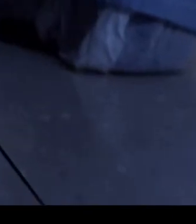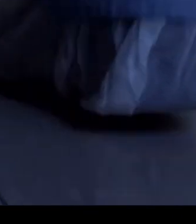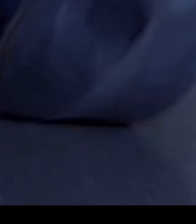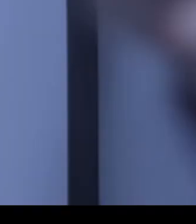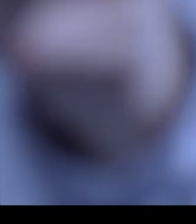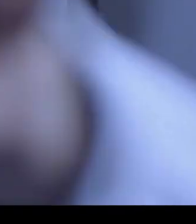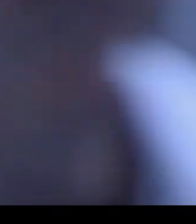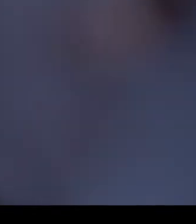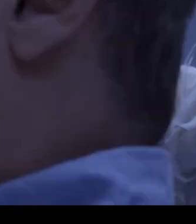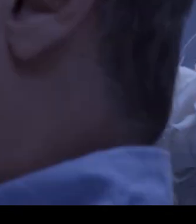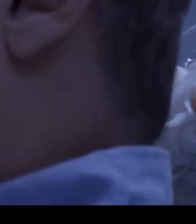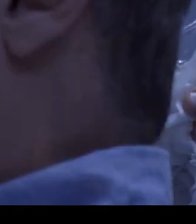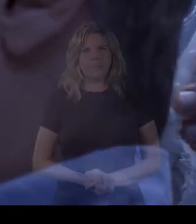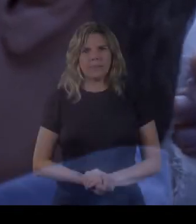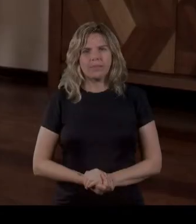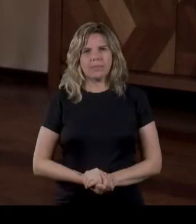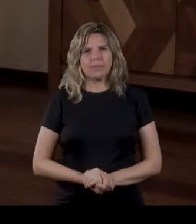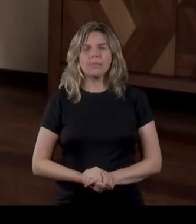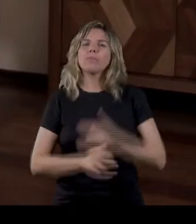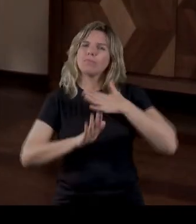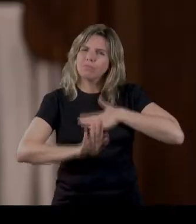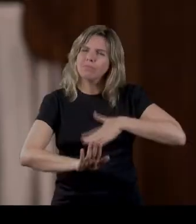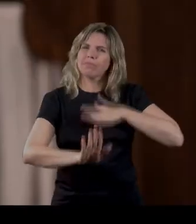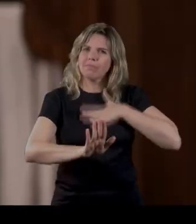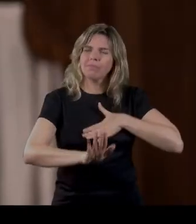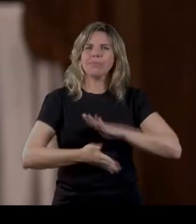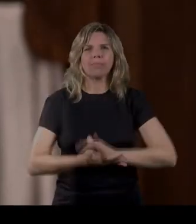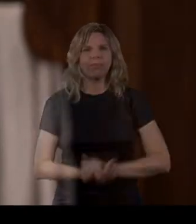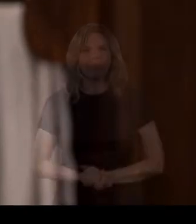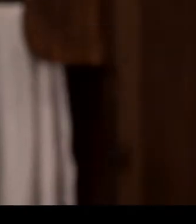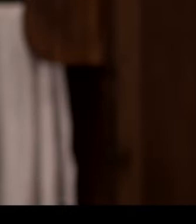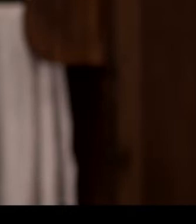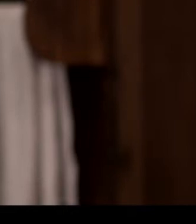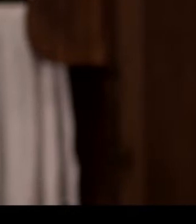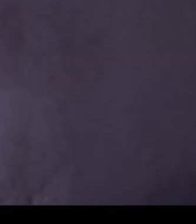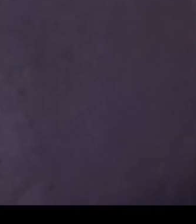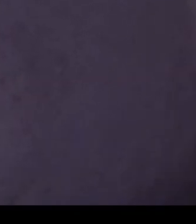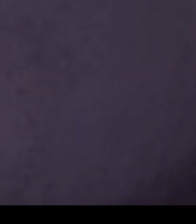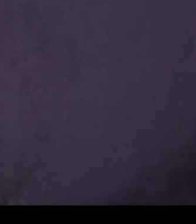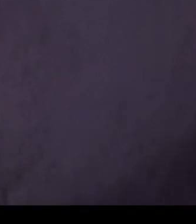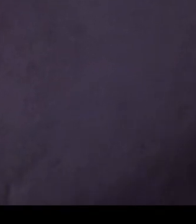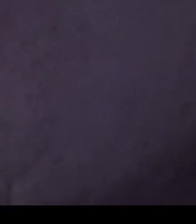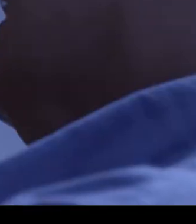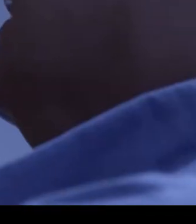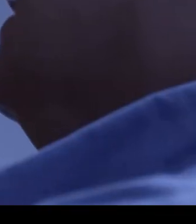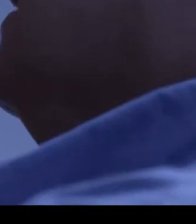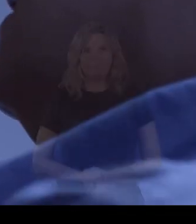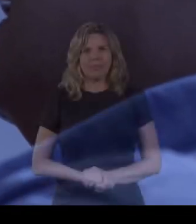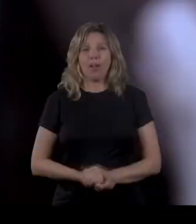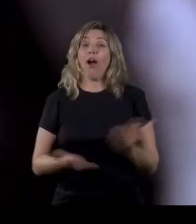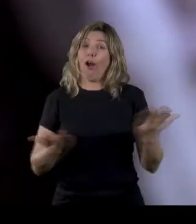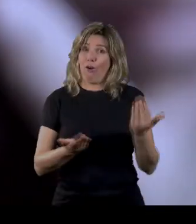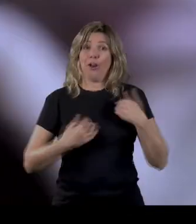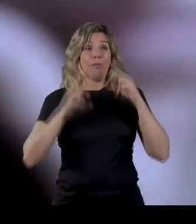No hospital, o tampão é tirado dos olhos de Vitório. Devagar. Chega em casa com mulher e filha. Edson Celulari. Olha emocionado pra